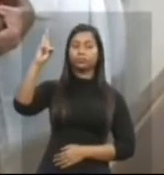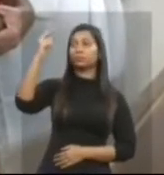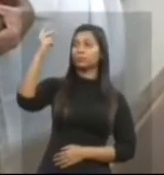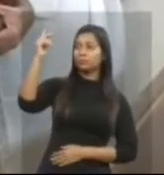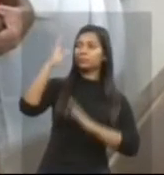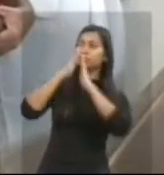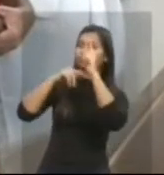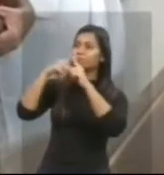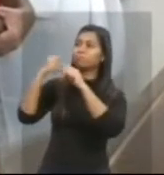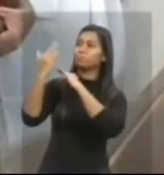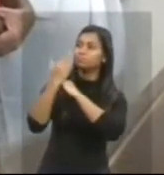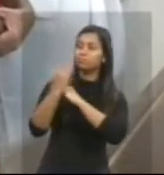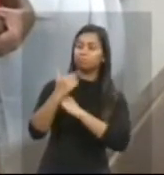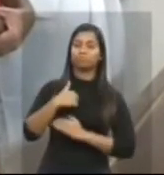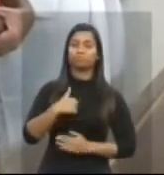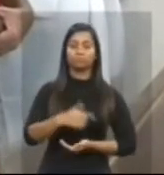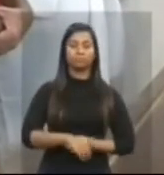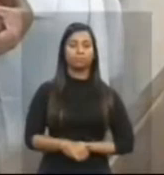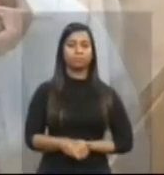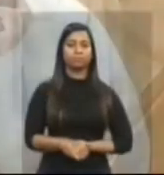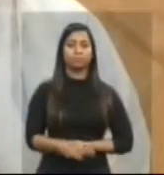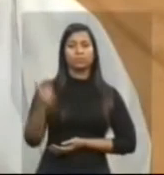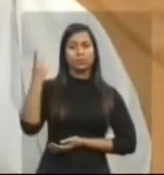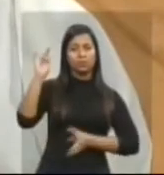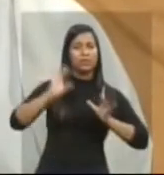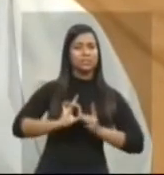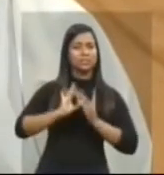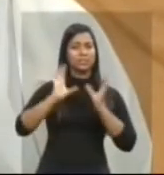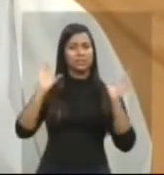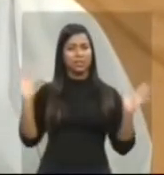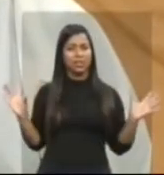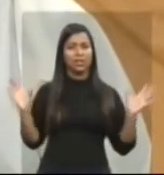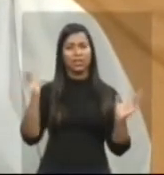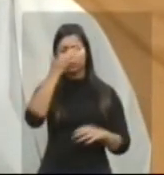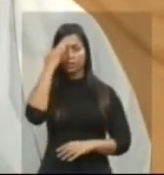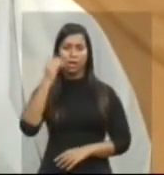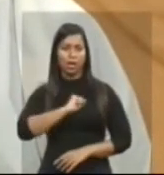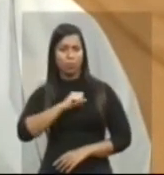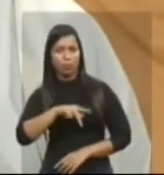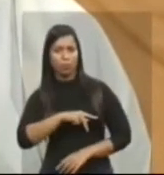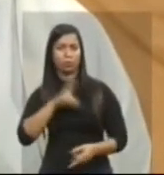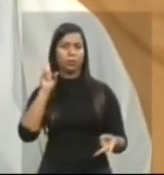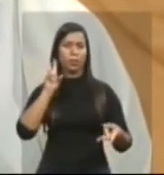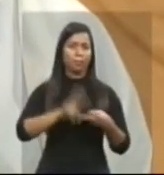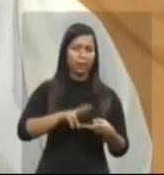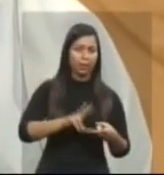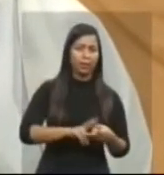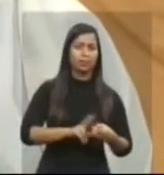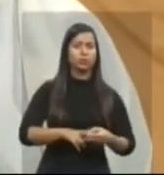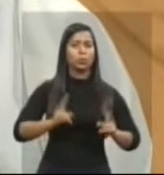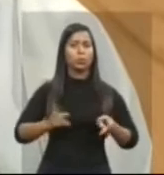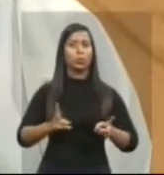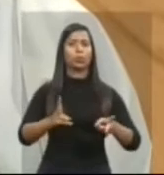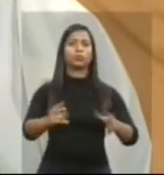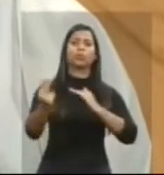a vossa Igreja. Vós libertastes os apóstolos presos,